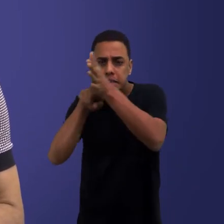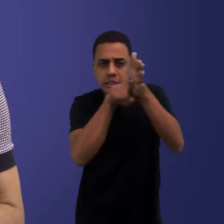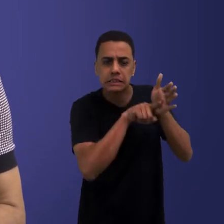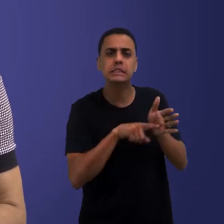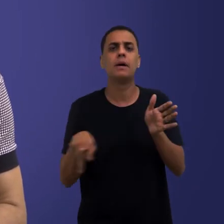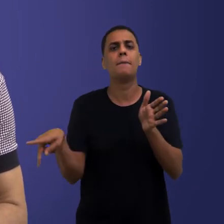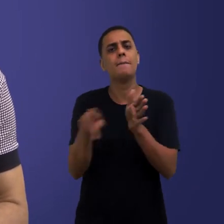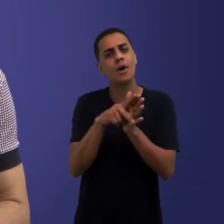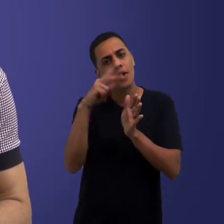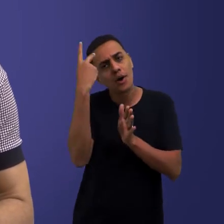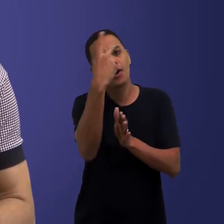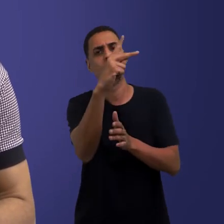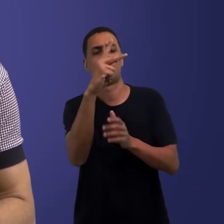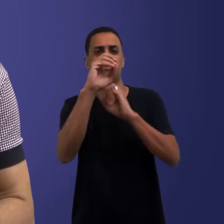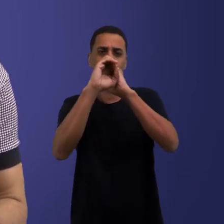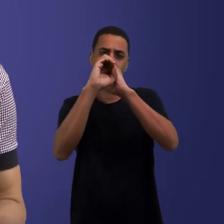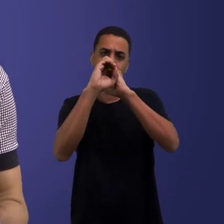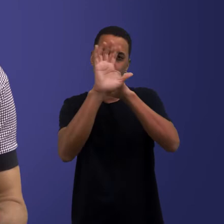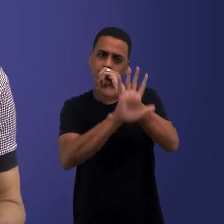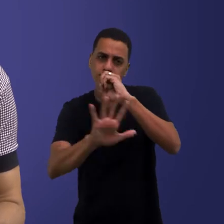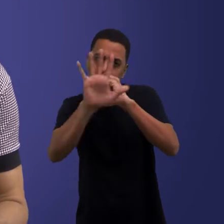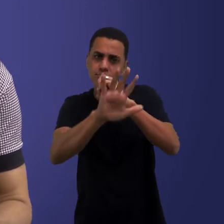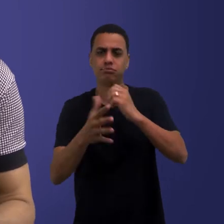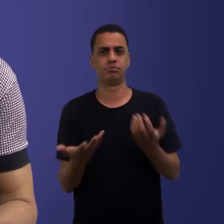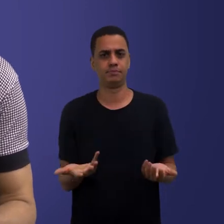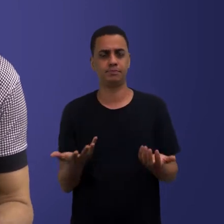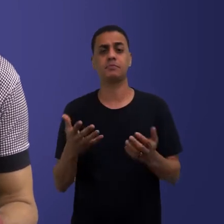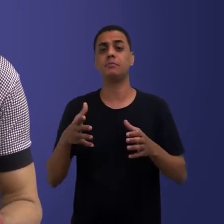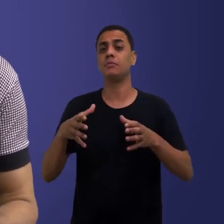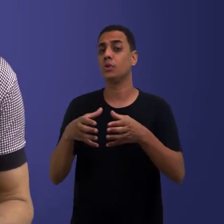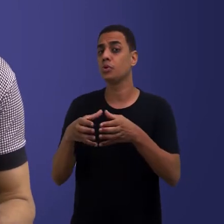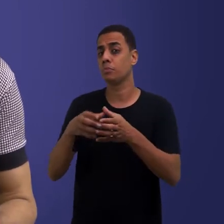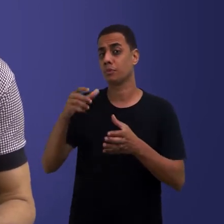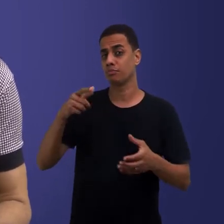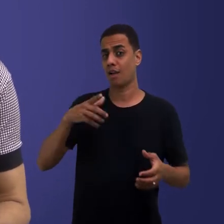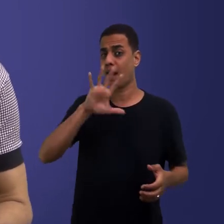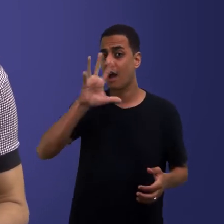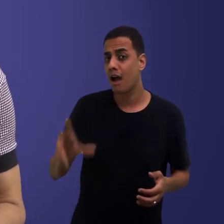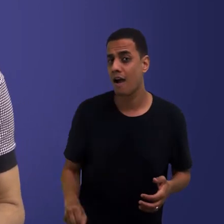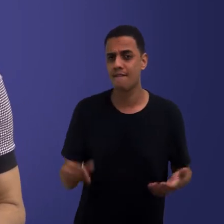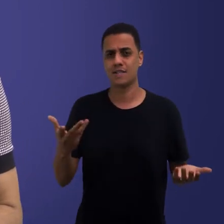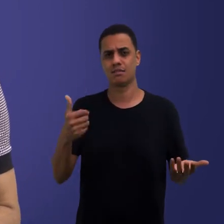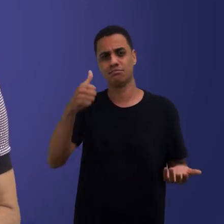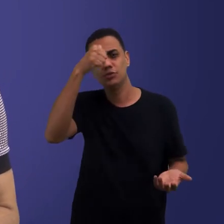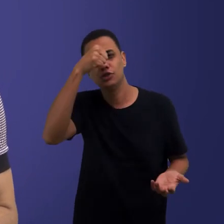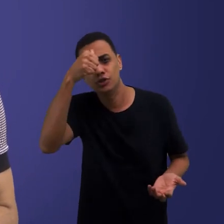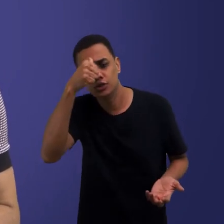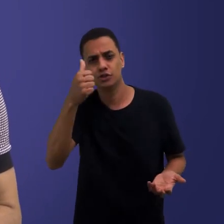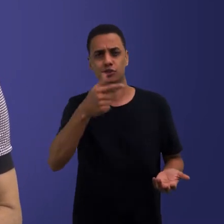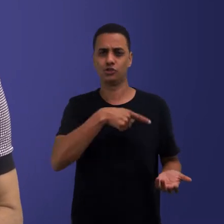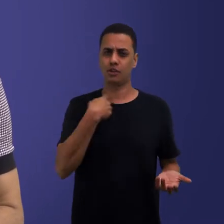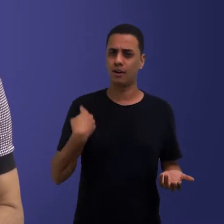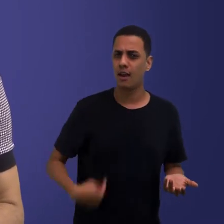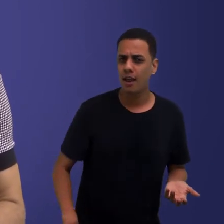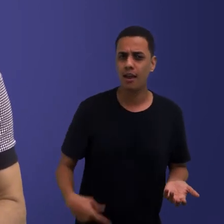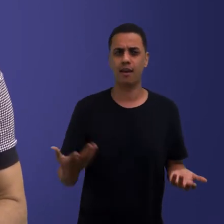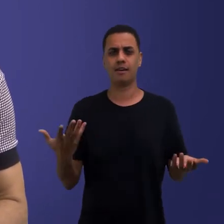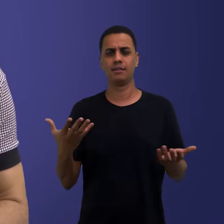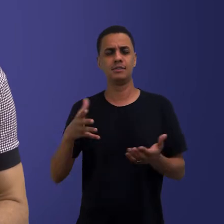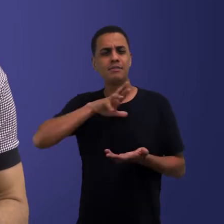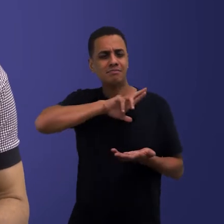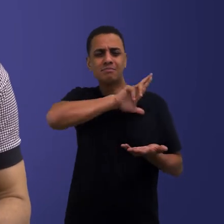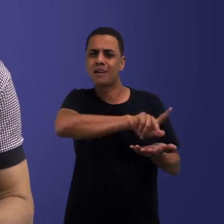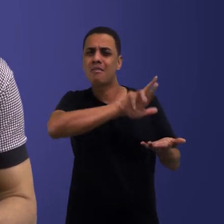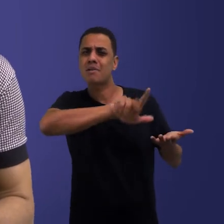contribuições à astronomia. Africanos, indianos, chineses, aborígenes australianos